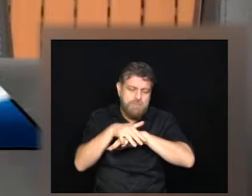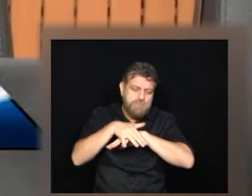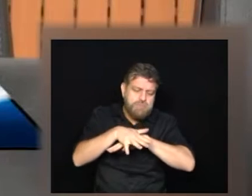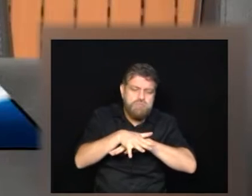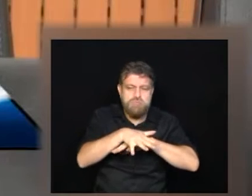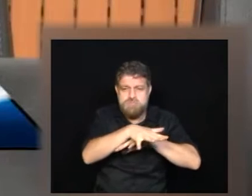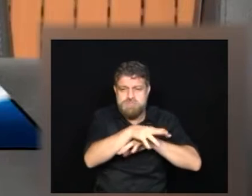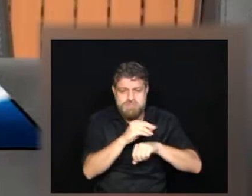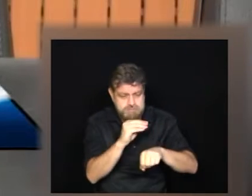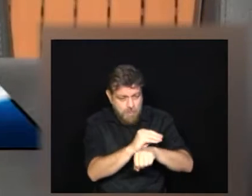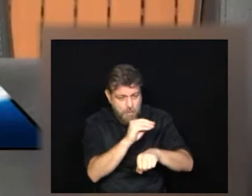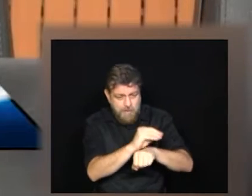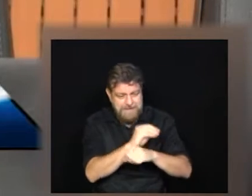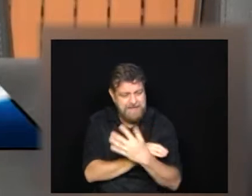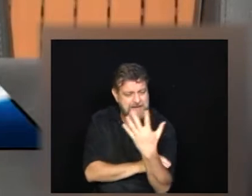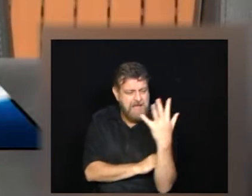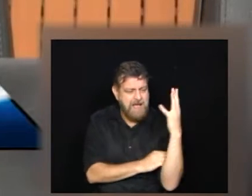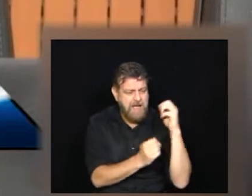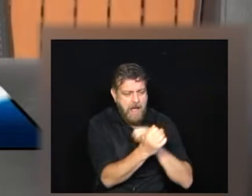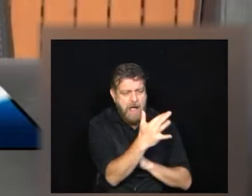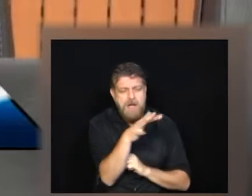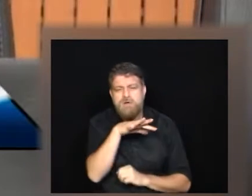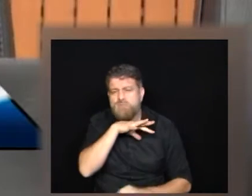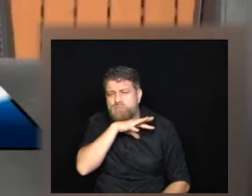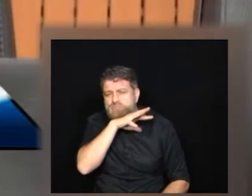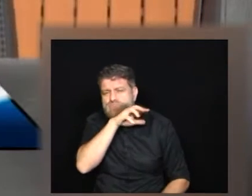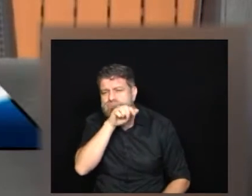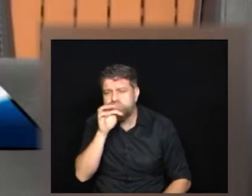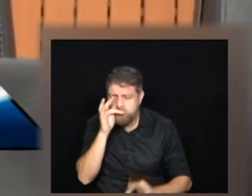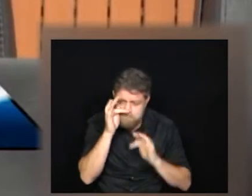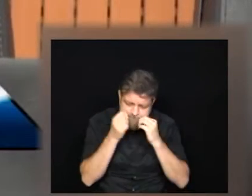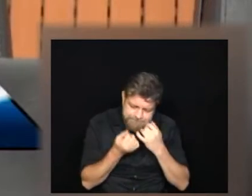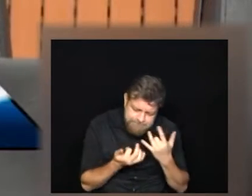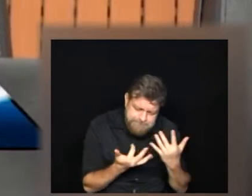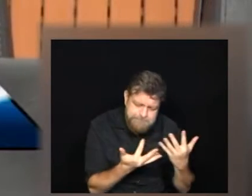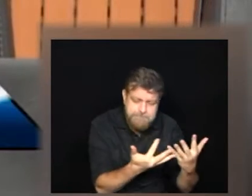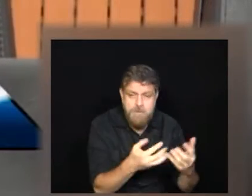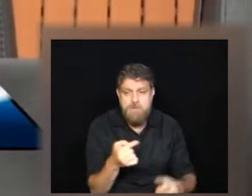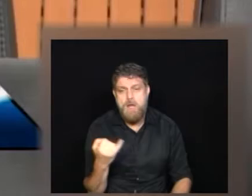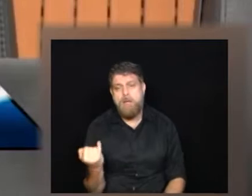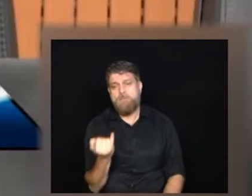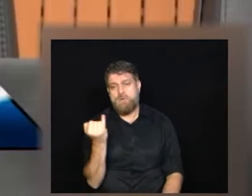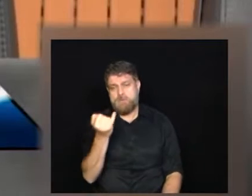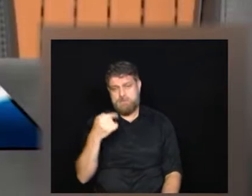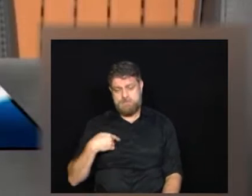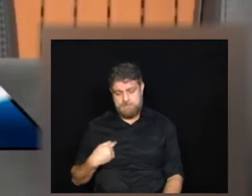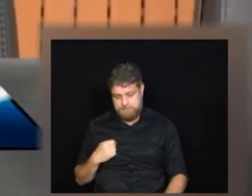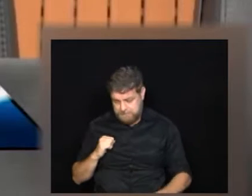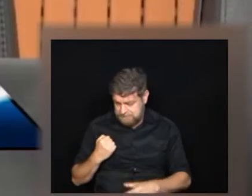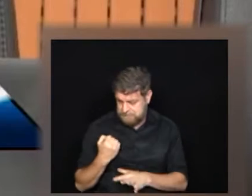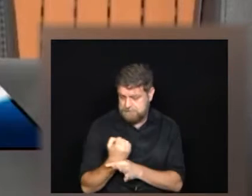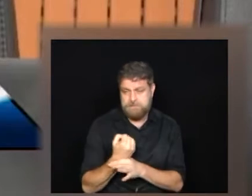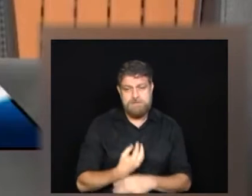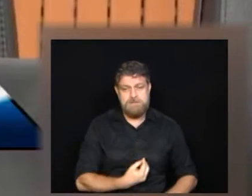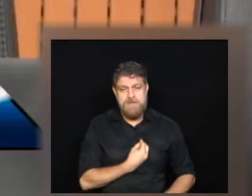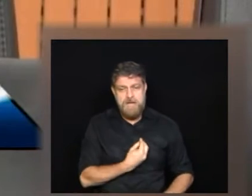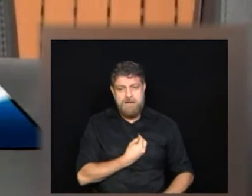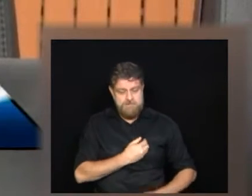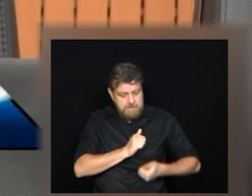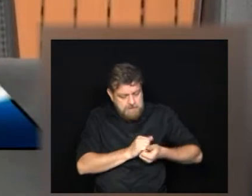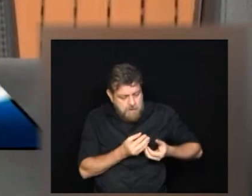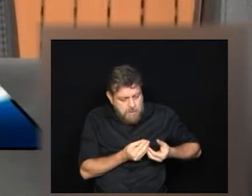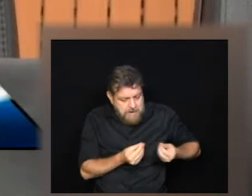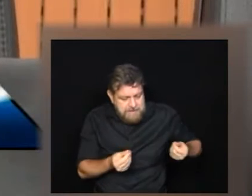dos indivíduos arbóreos e da fauna, da flora, é muito importante para garantir qualidade de vida, preservação